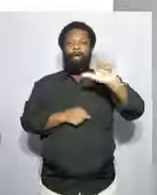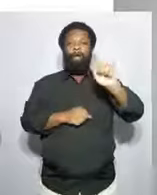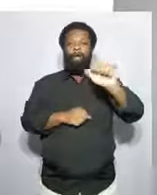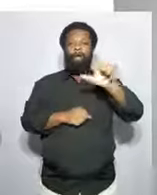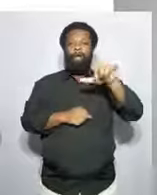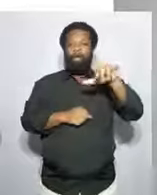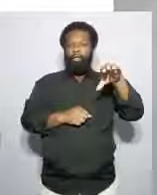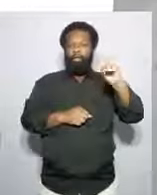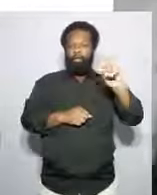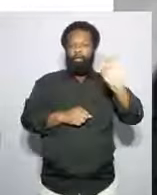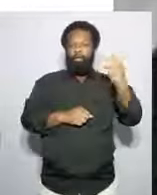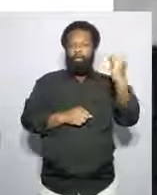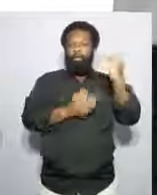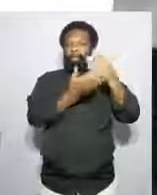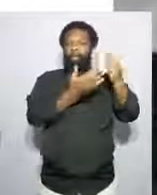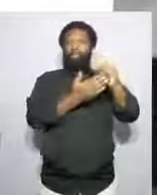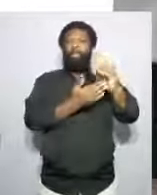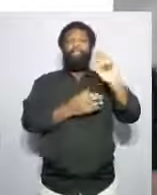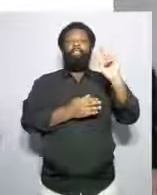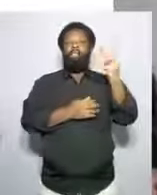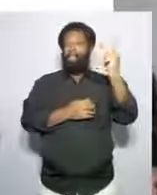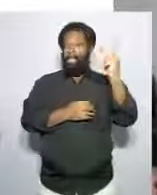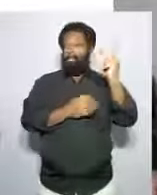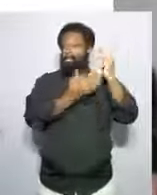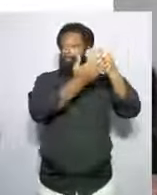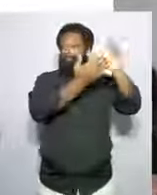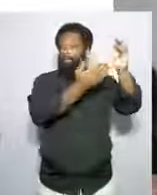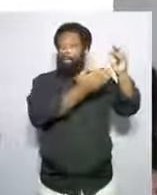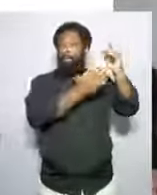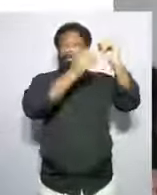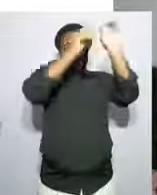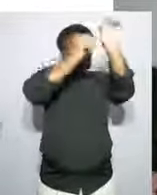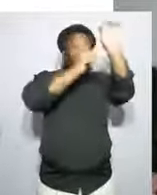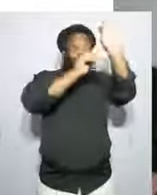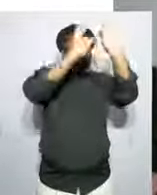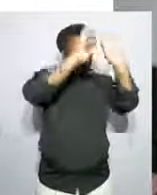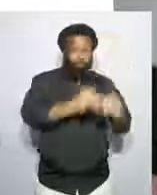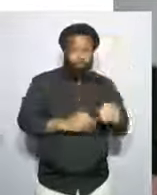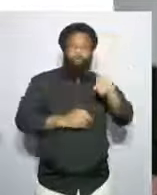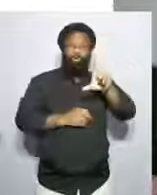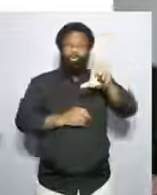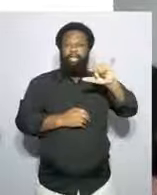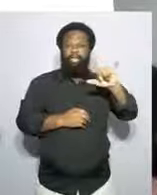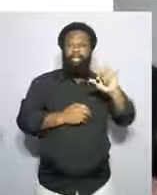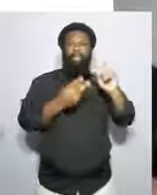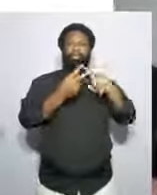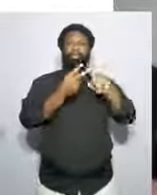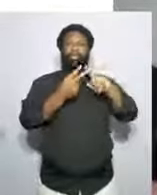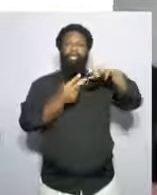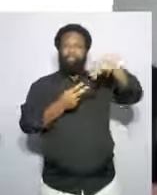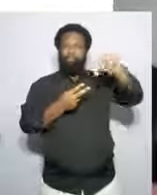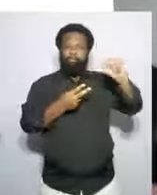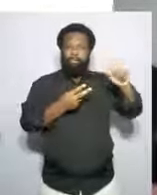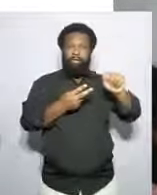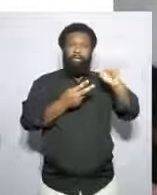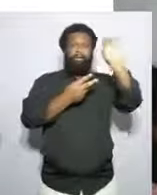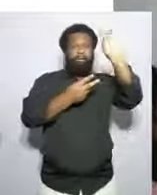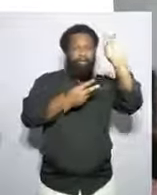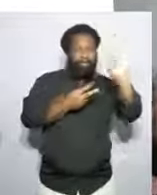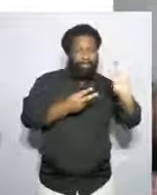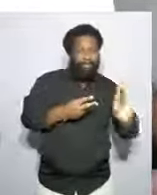do hidrogênio, ou seja, todos esses aqui, lítio, sódio, potássio, rubídio,